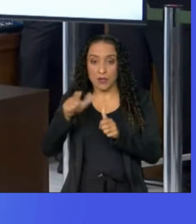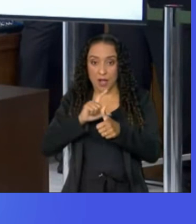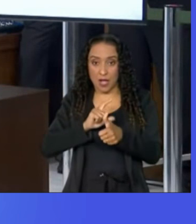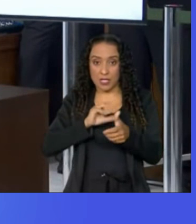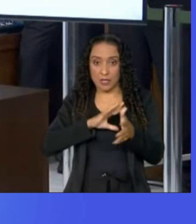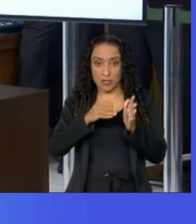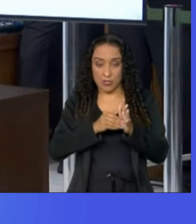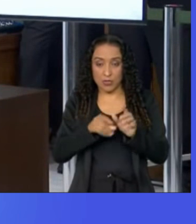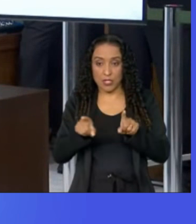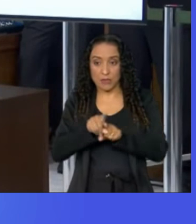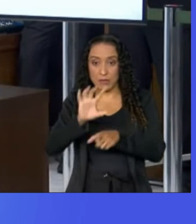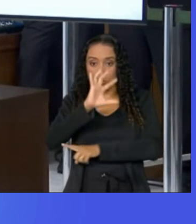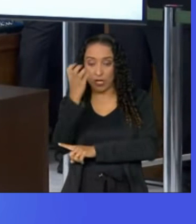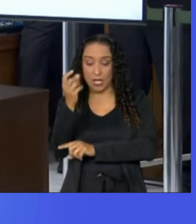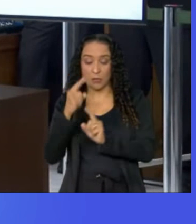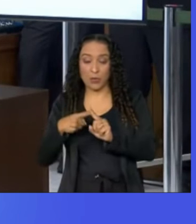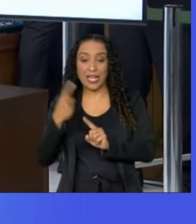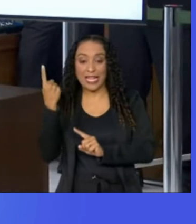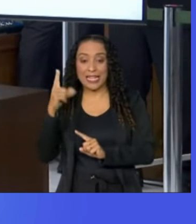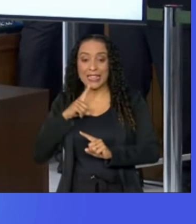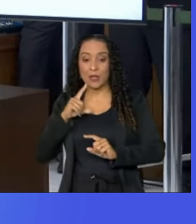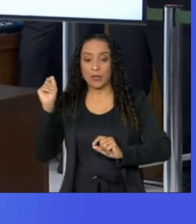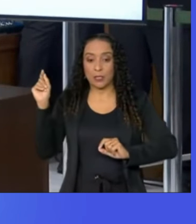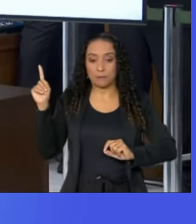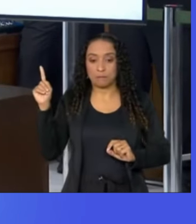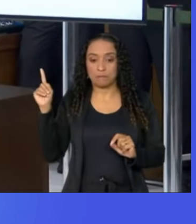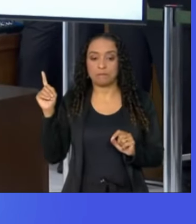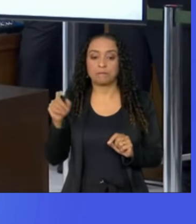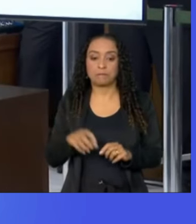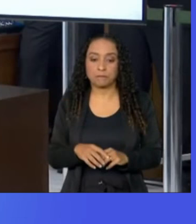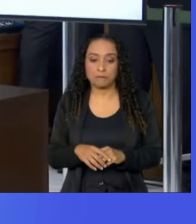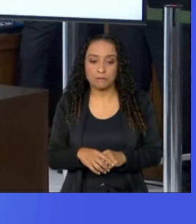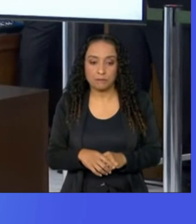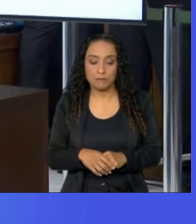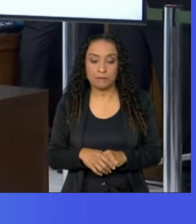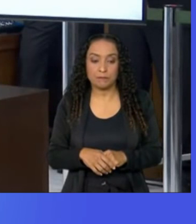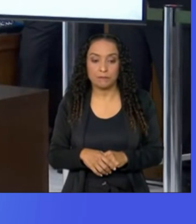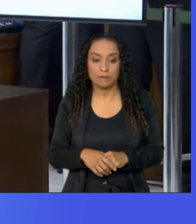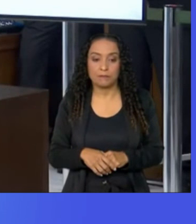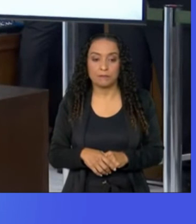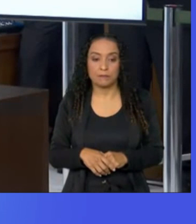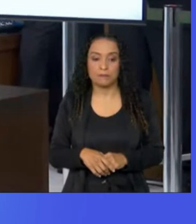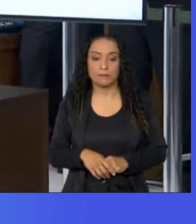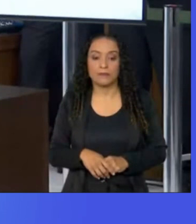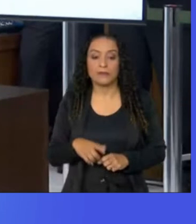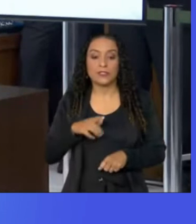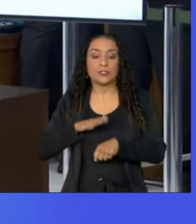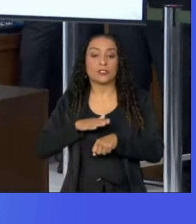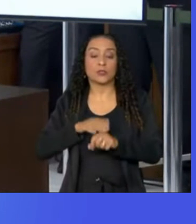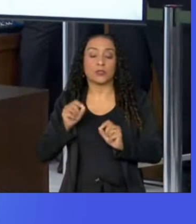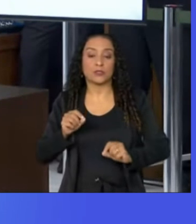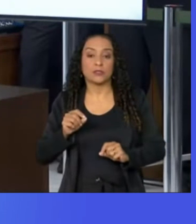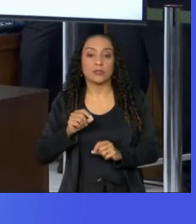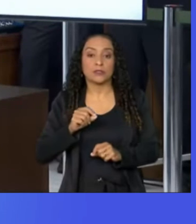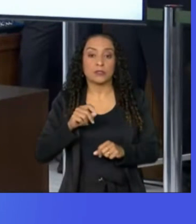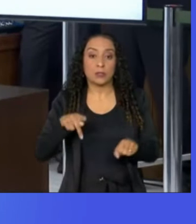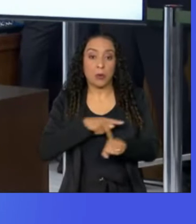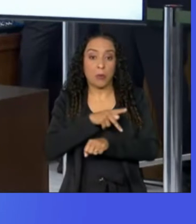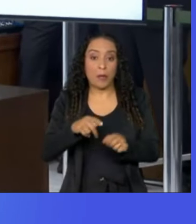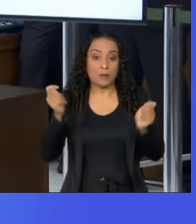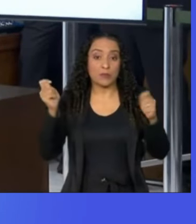Amazônia do serrado Porque aqui nós temos senhor presidente e senhores presidentes dos poderes uma situação em que o país foi